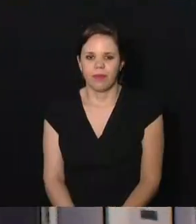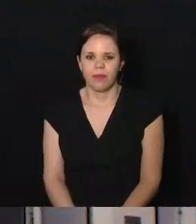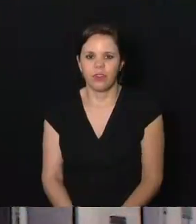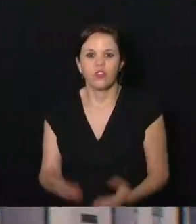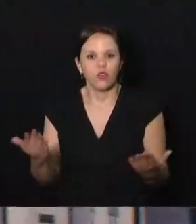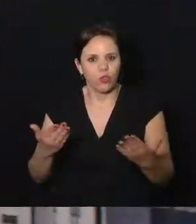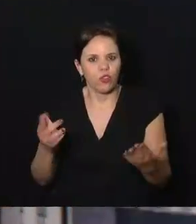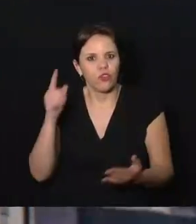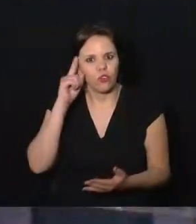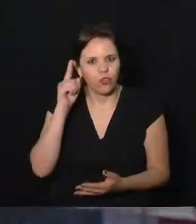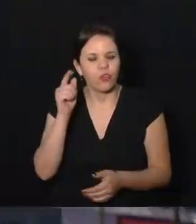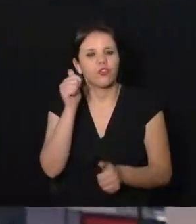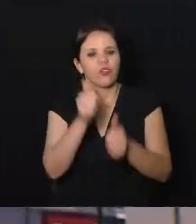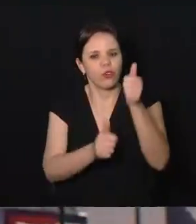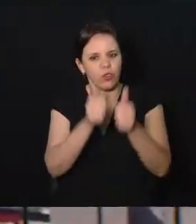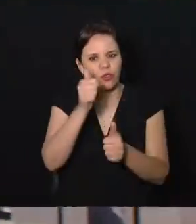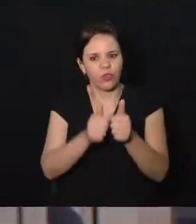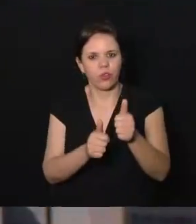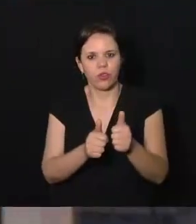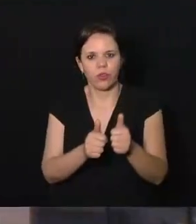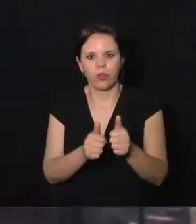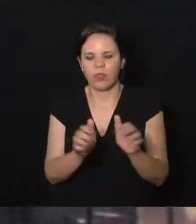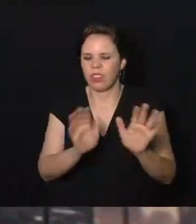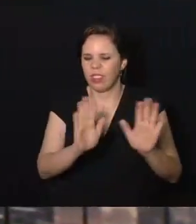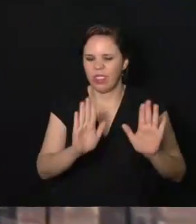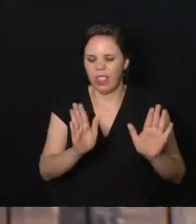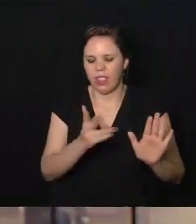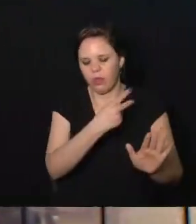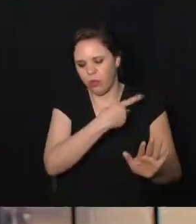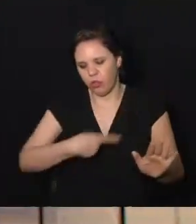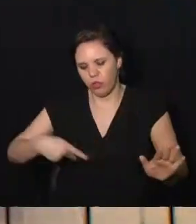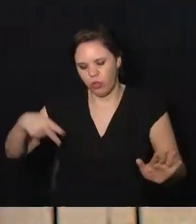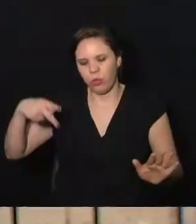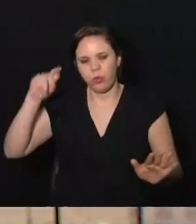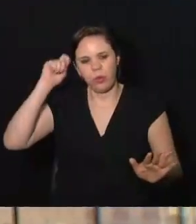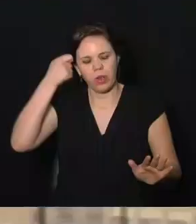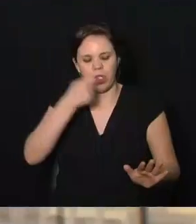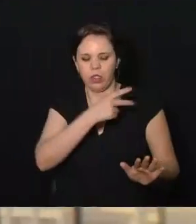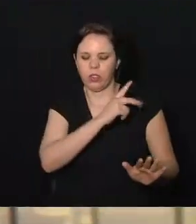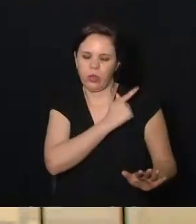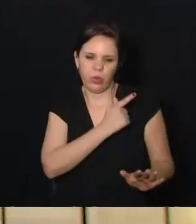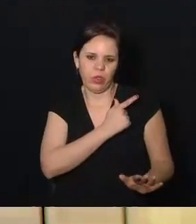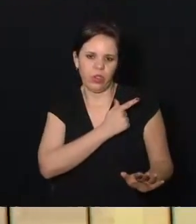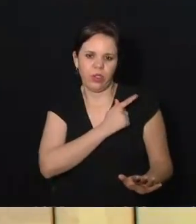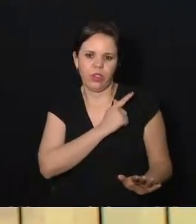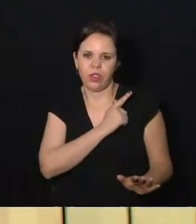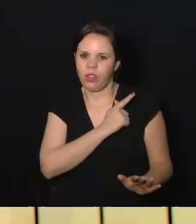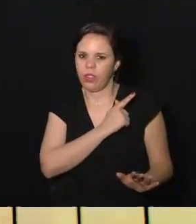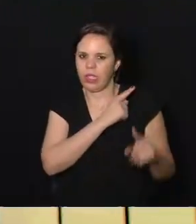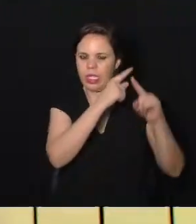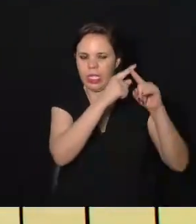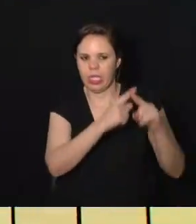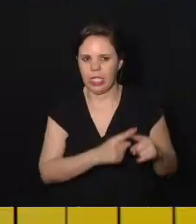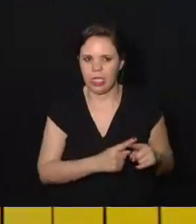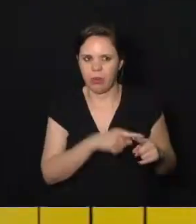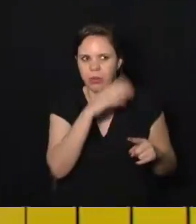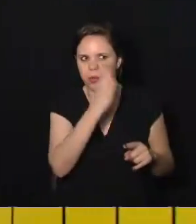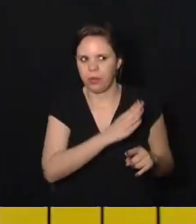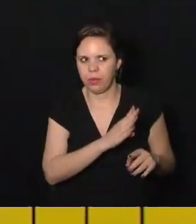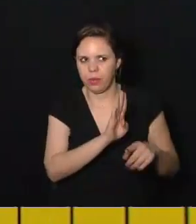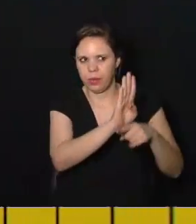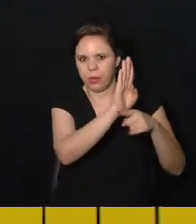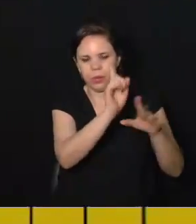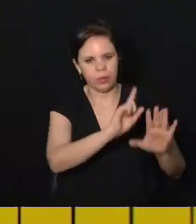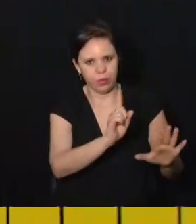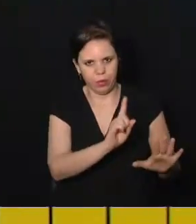Hoje é dia de futebol, mas nada de Ponte Preta, Guarani ou Campeonato Brasileiro da Série B. Hoje